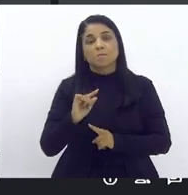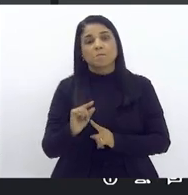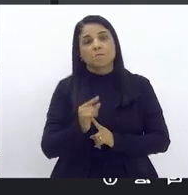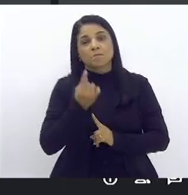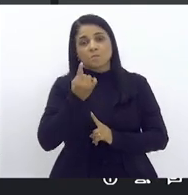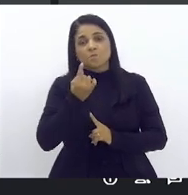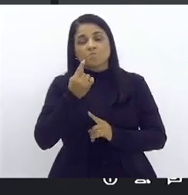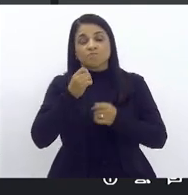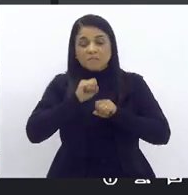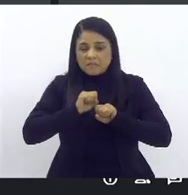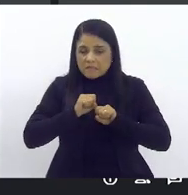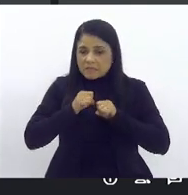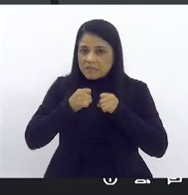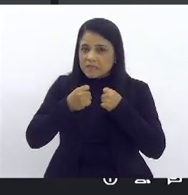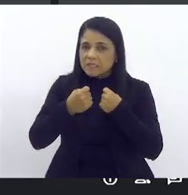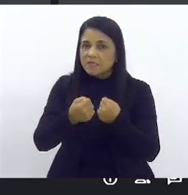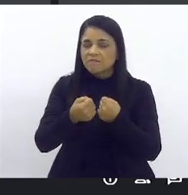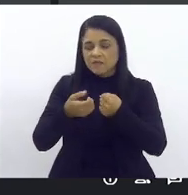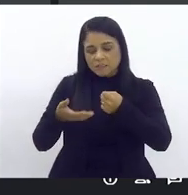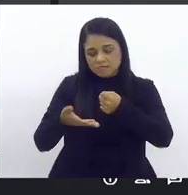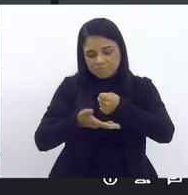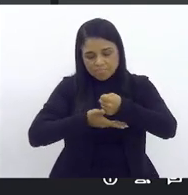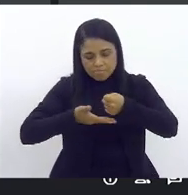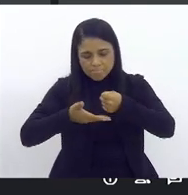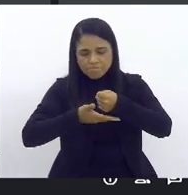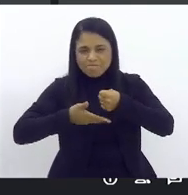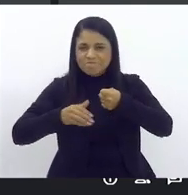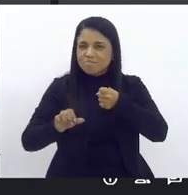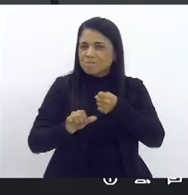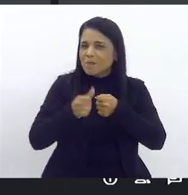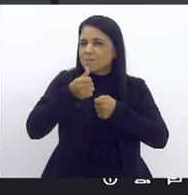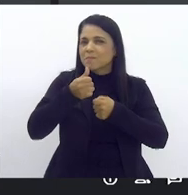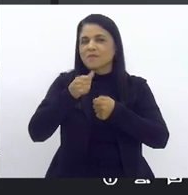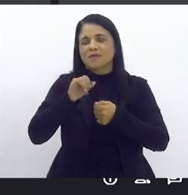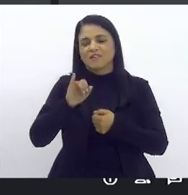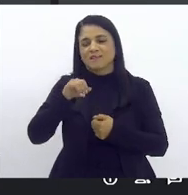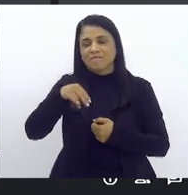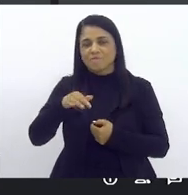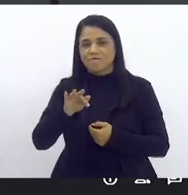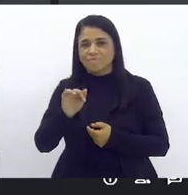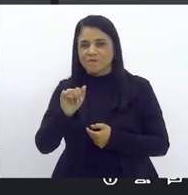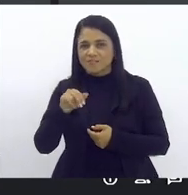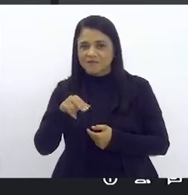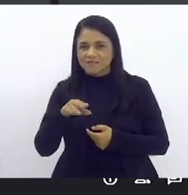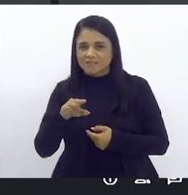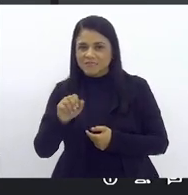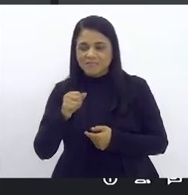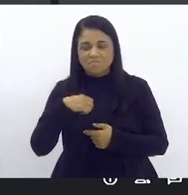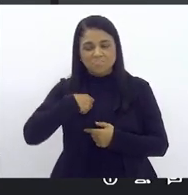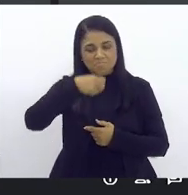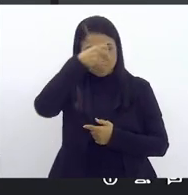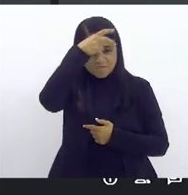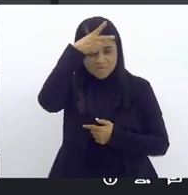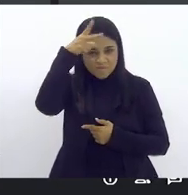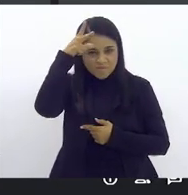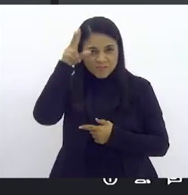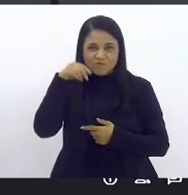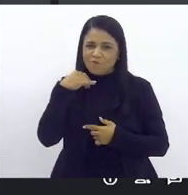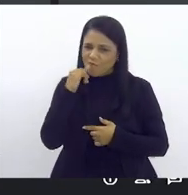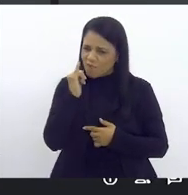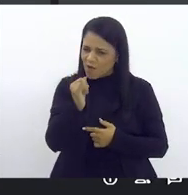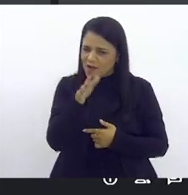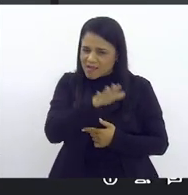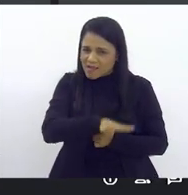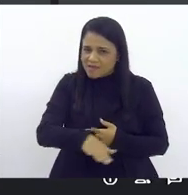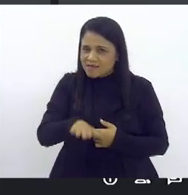quem defende de fato a primeiríssima infância, né, sobretudo os prefeitos que falam tanto na primeiríssima infância, eles